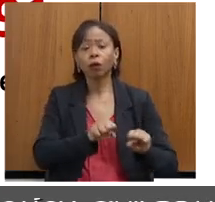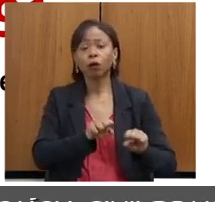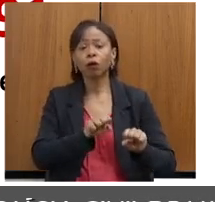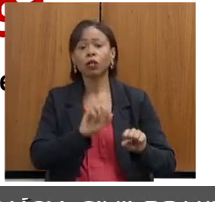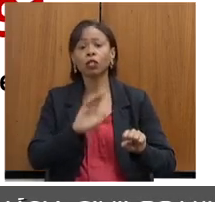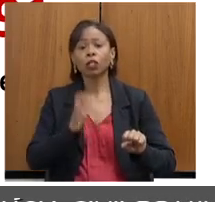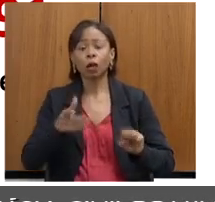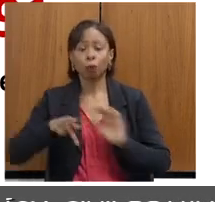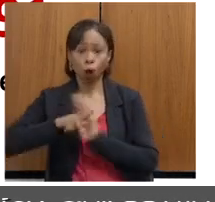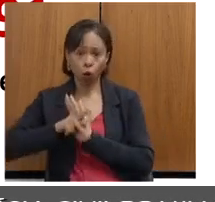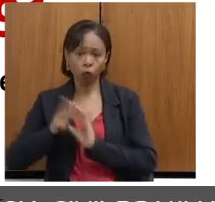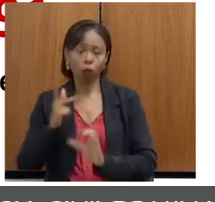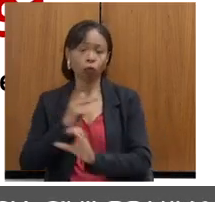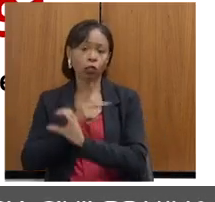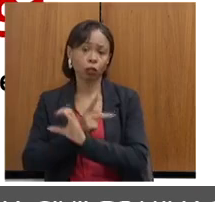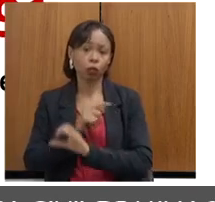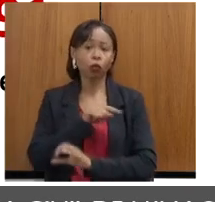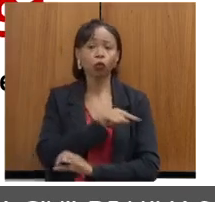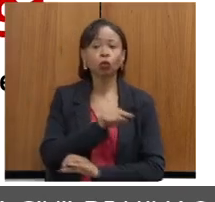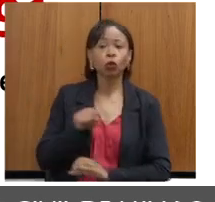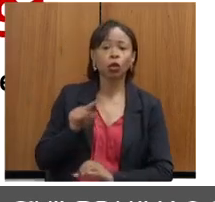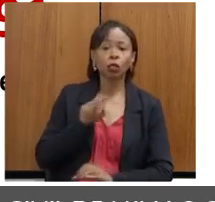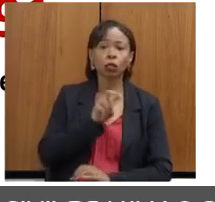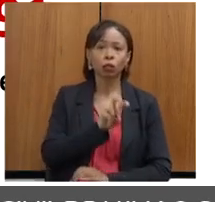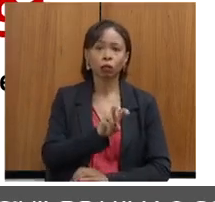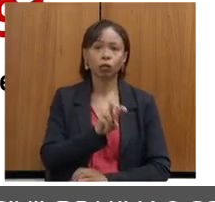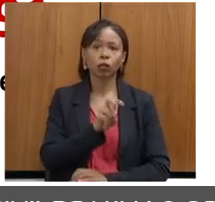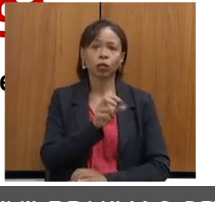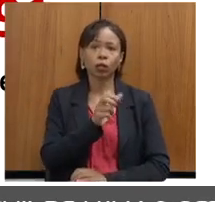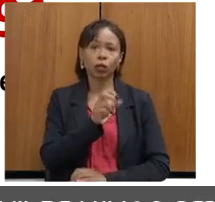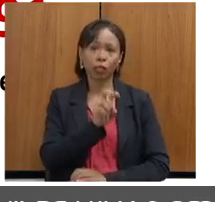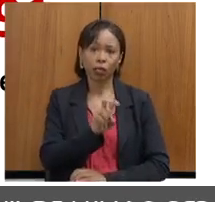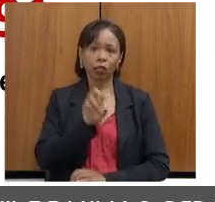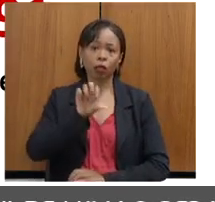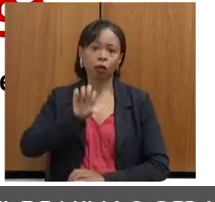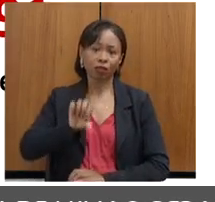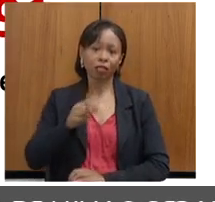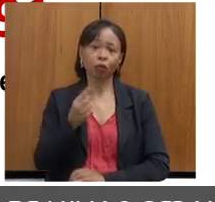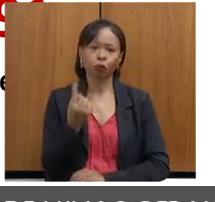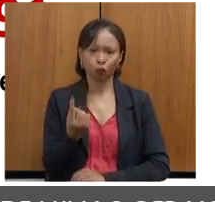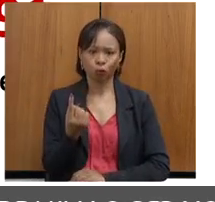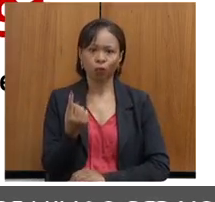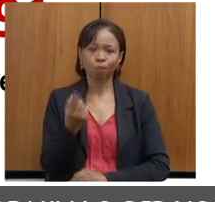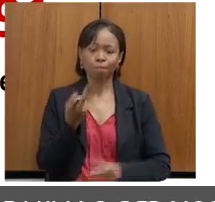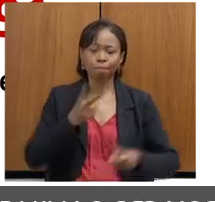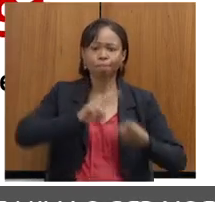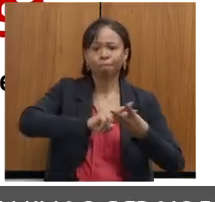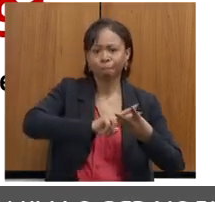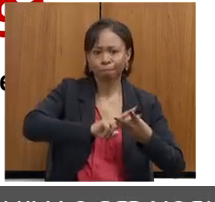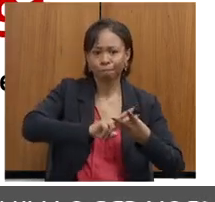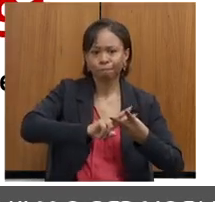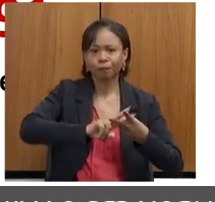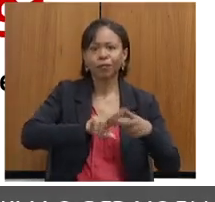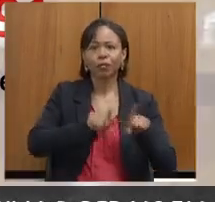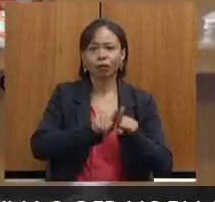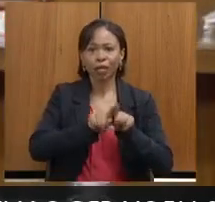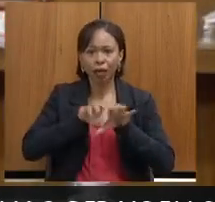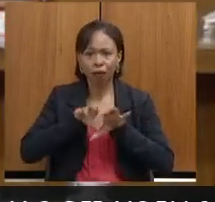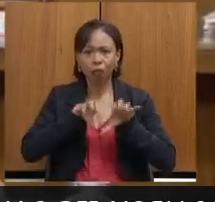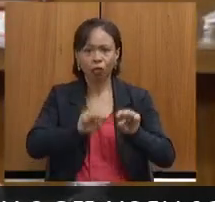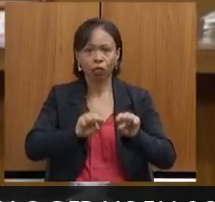realizados pela Polícia Civil 5591 prisões e apreensões de